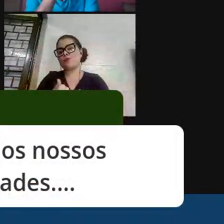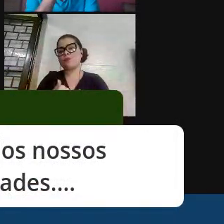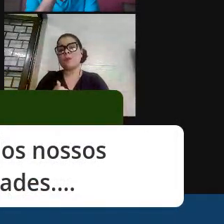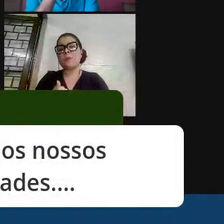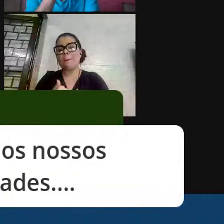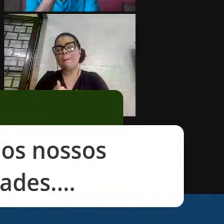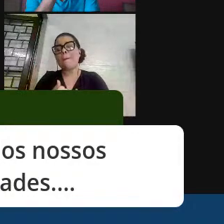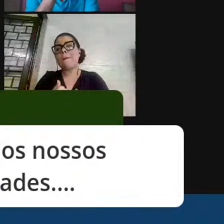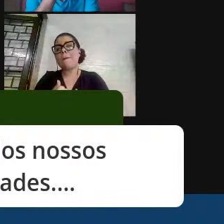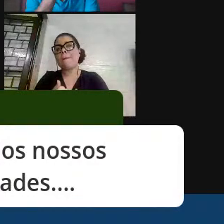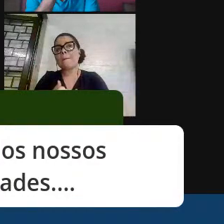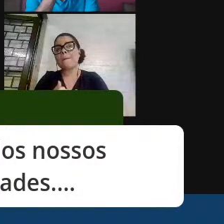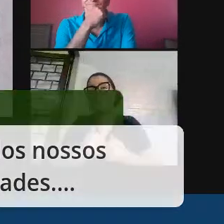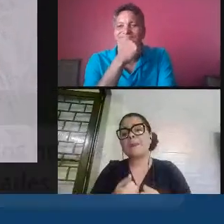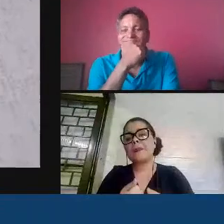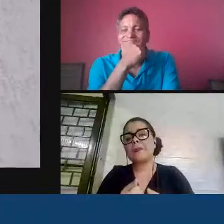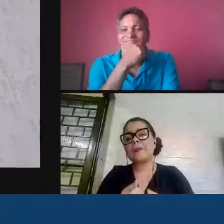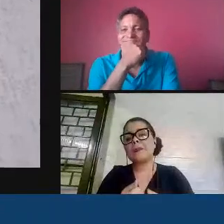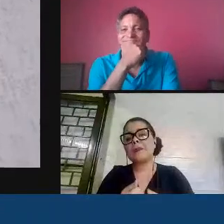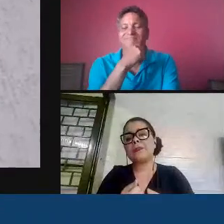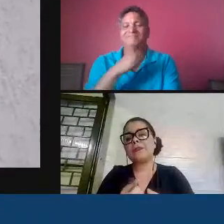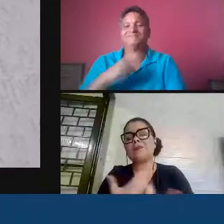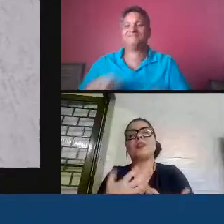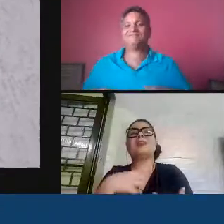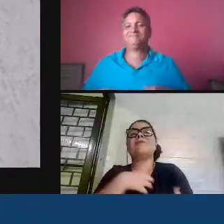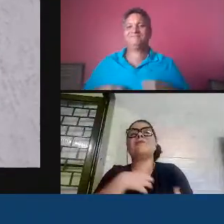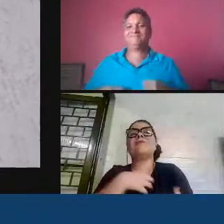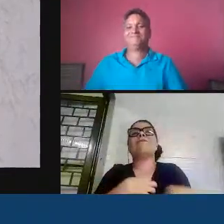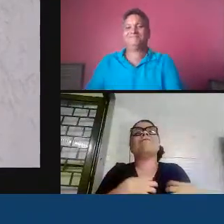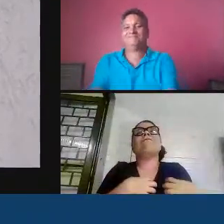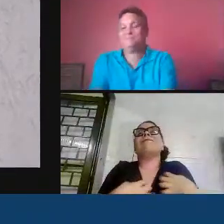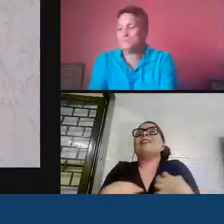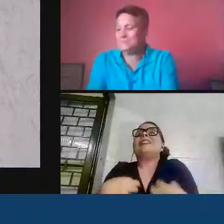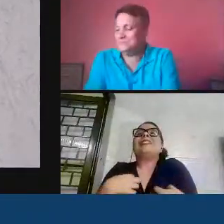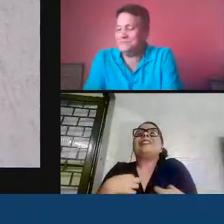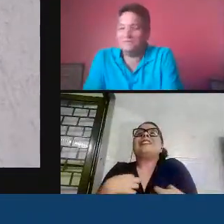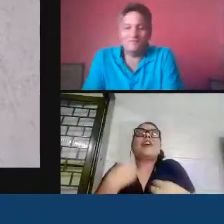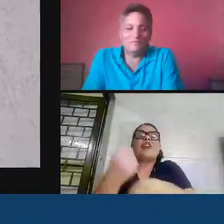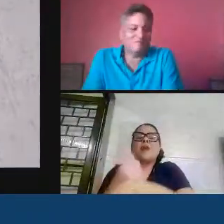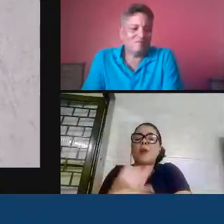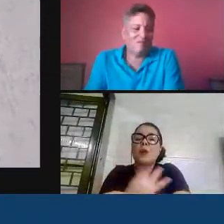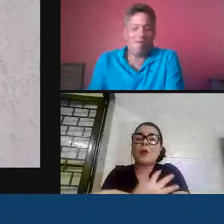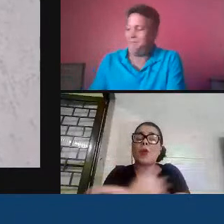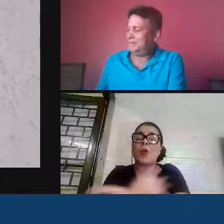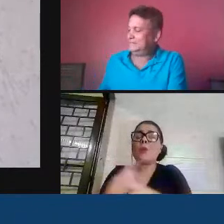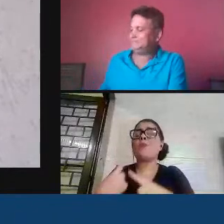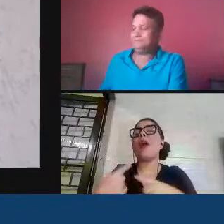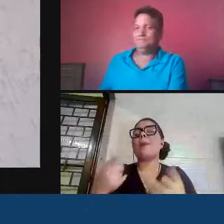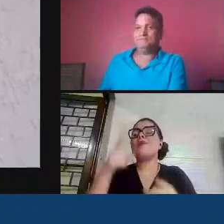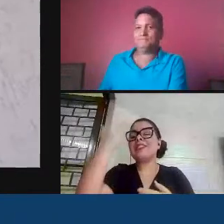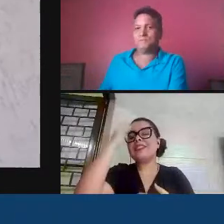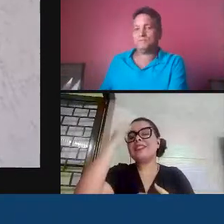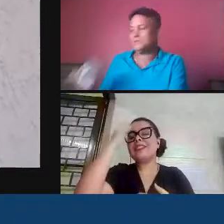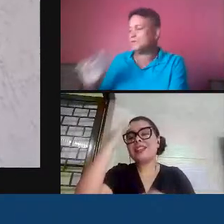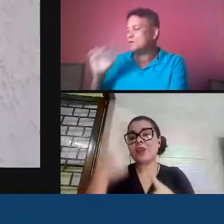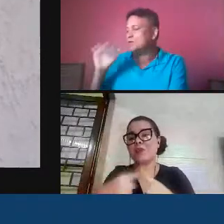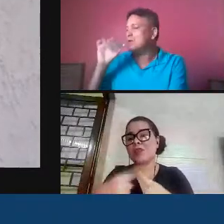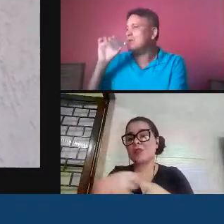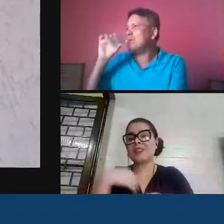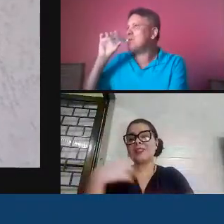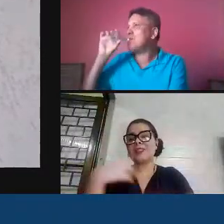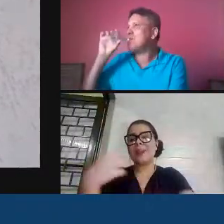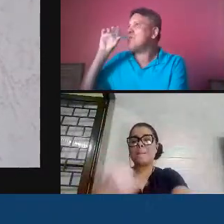algo que mexeu comigo, assim, assim, para vocês entenderem o porquê eu me emociono e falo com tanto amor e carinho desse